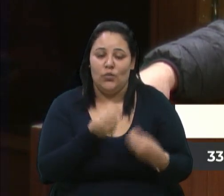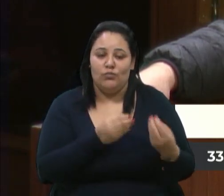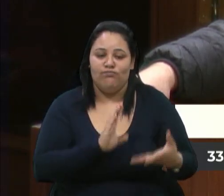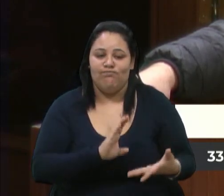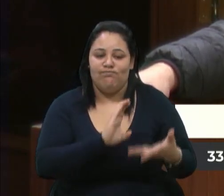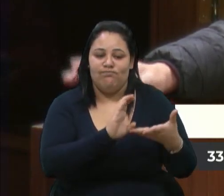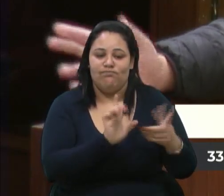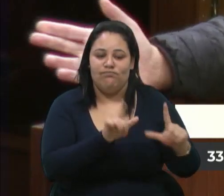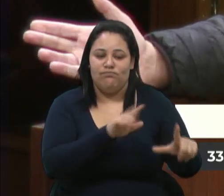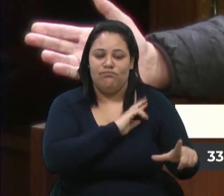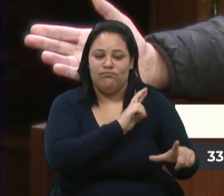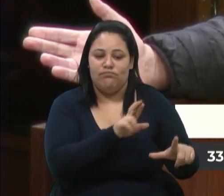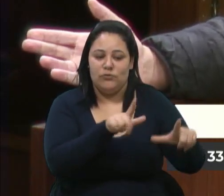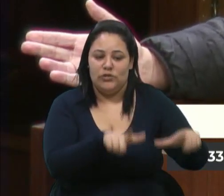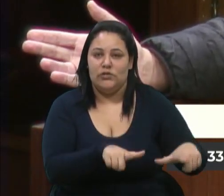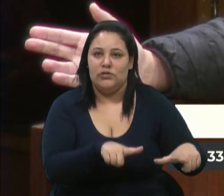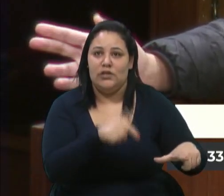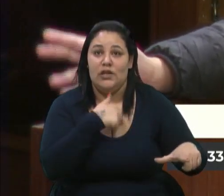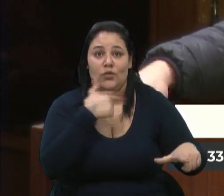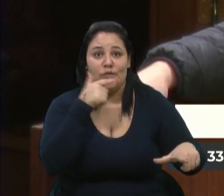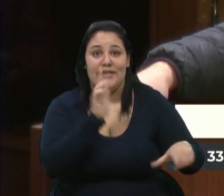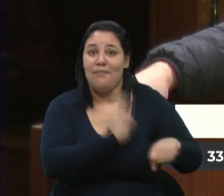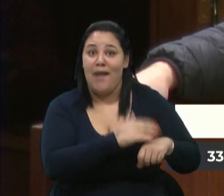eu conseguia mais coisas do que como vereador.